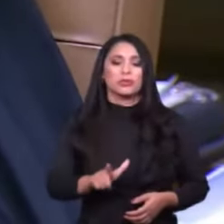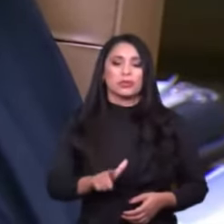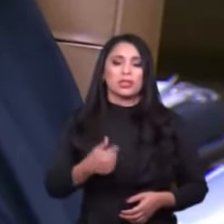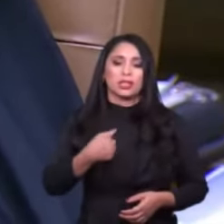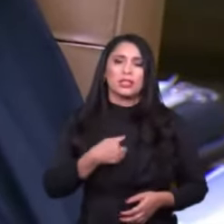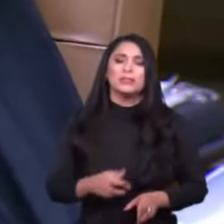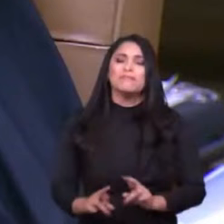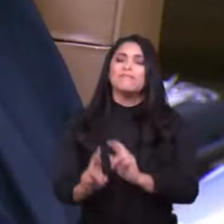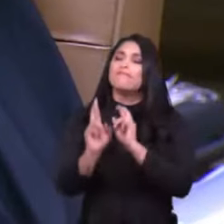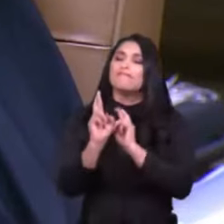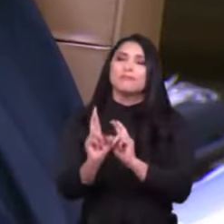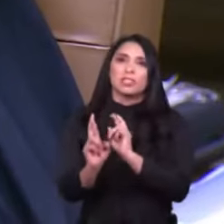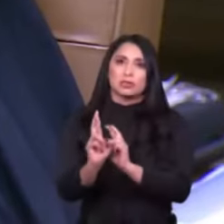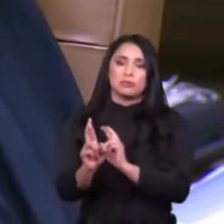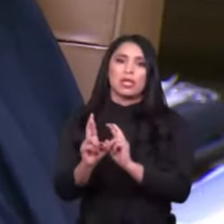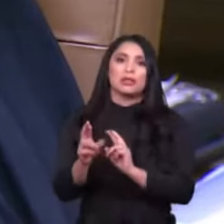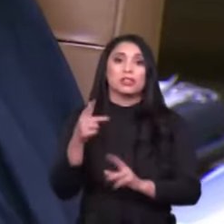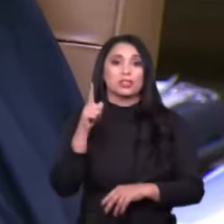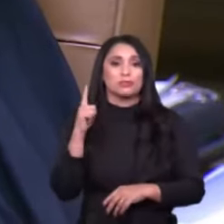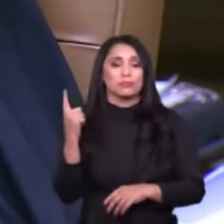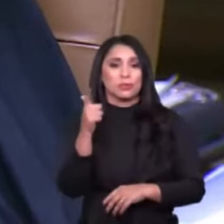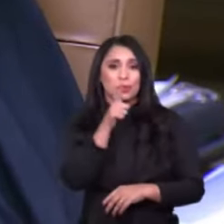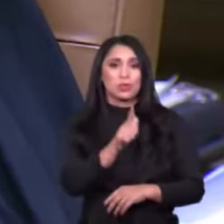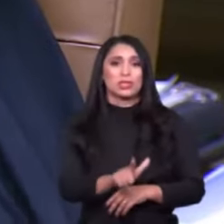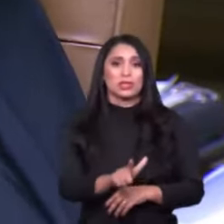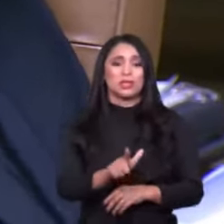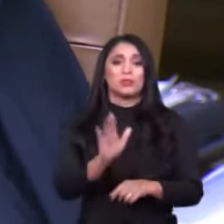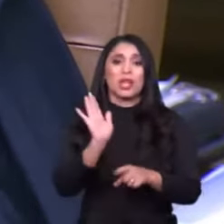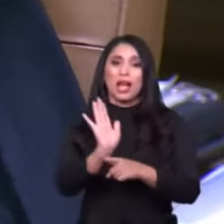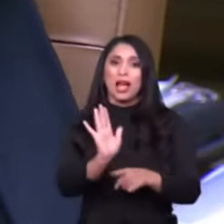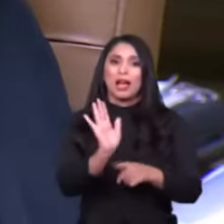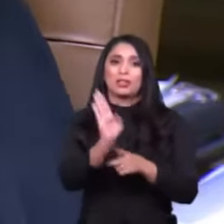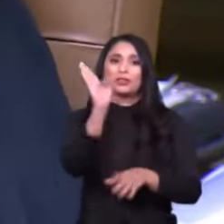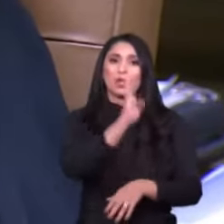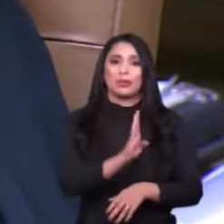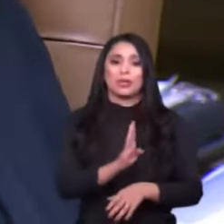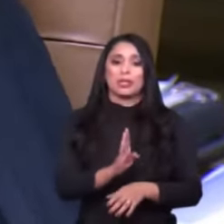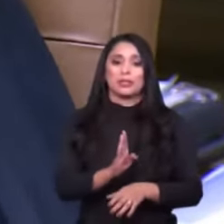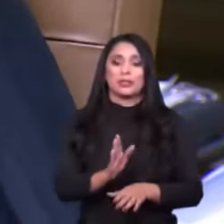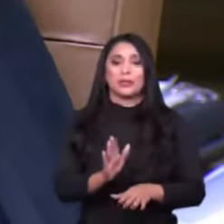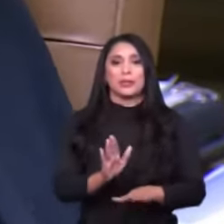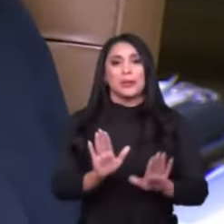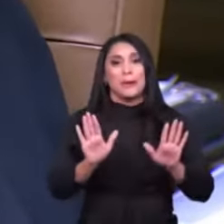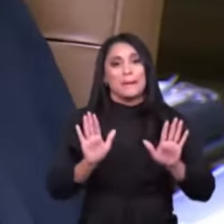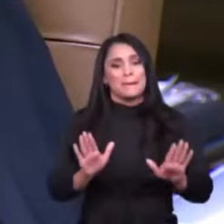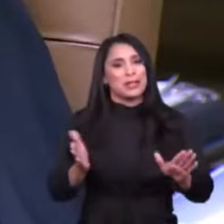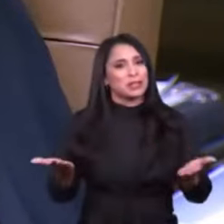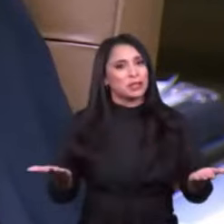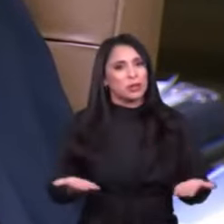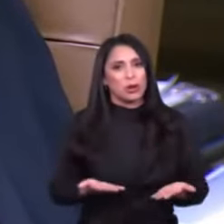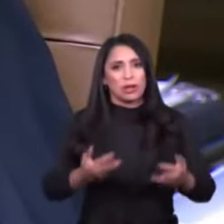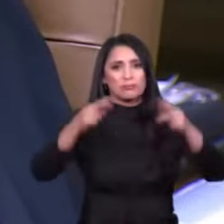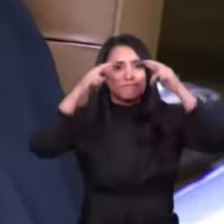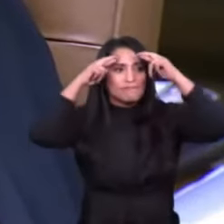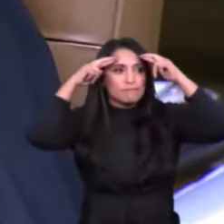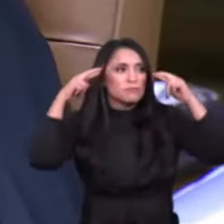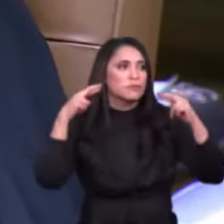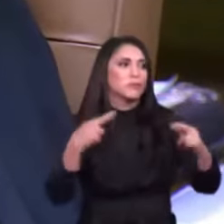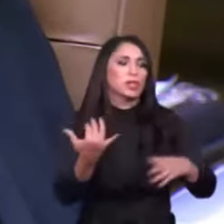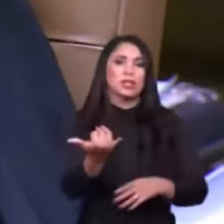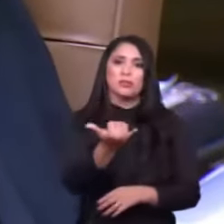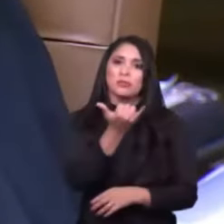gente consiga ajudar o nosso país. Mas, nesse momento, eu peço a mais respeitosa vênia a todos